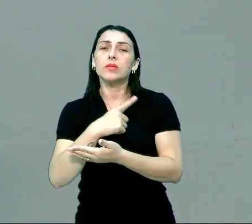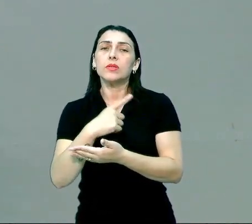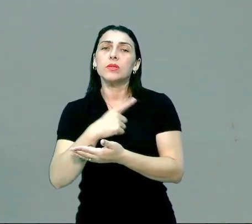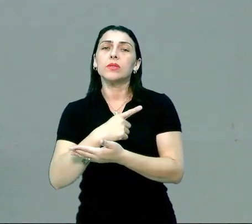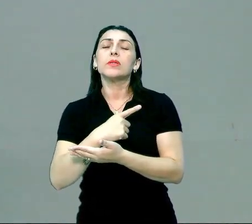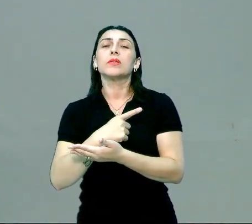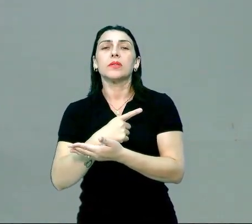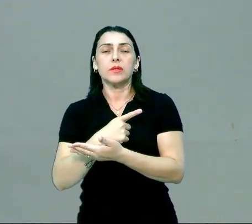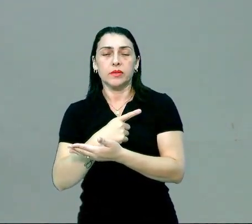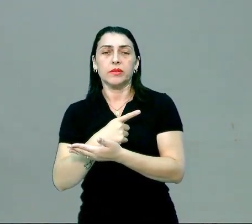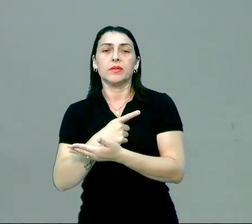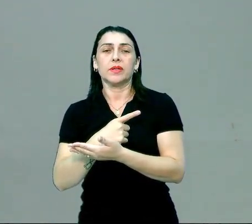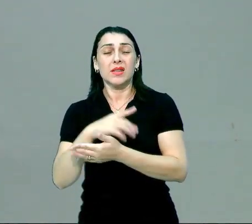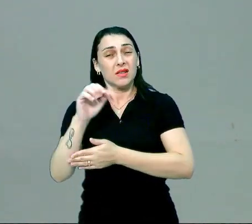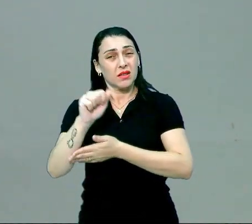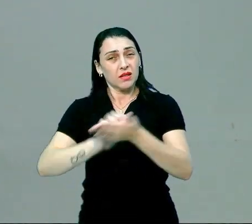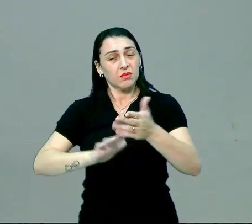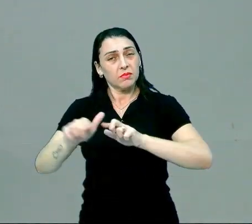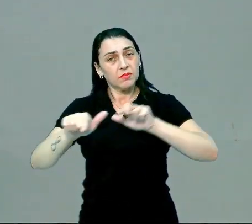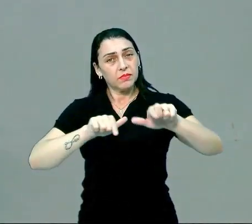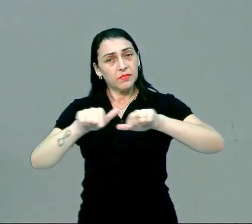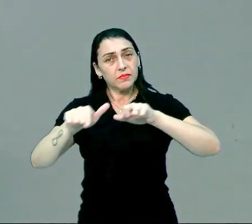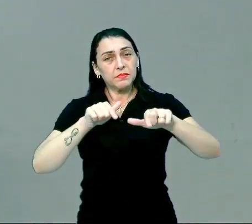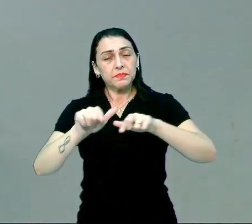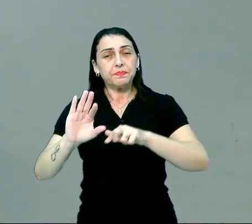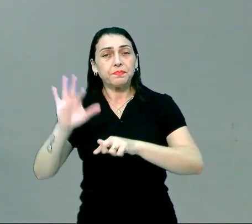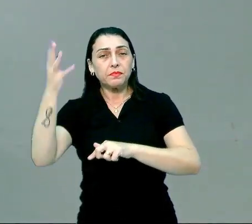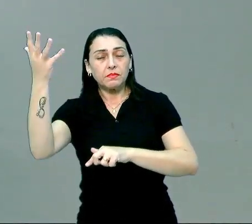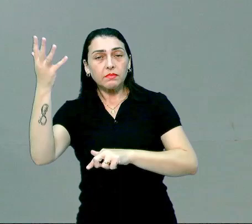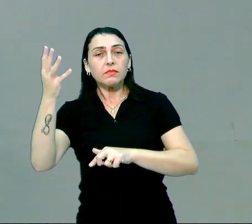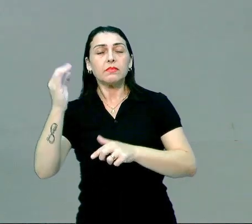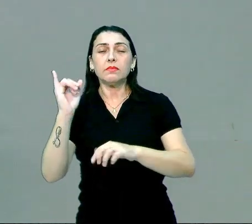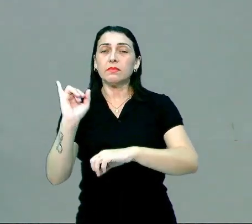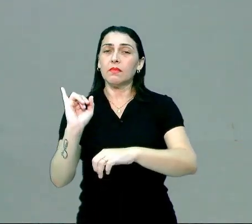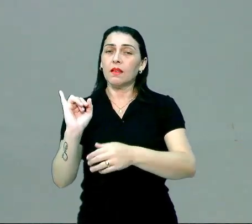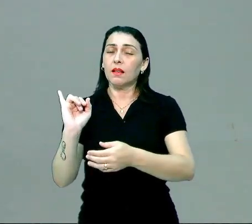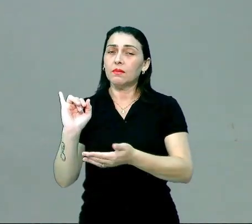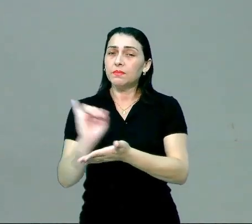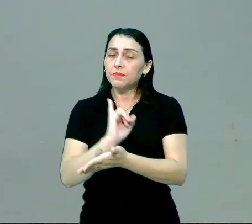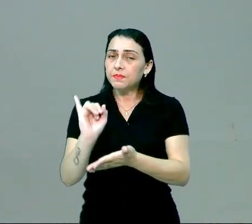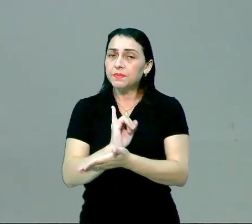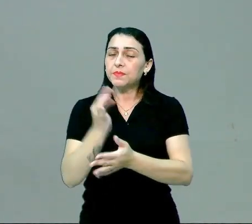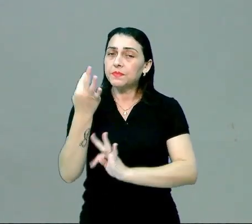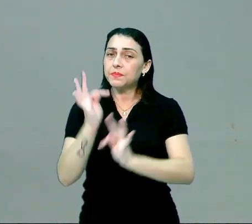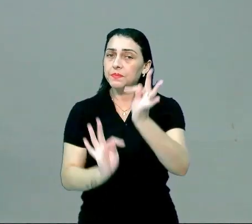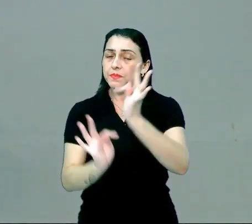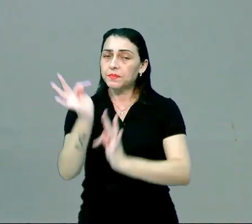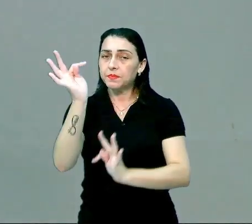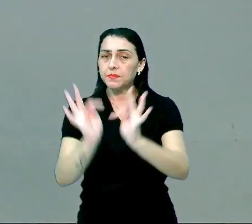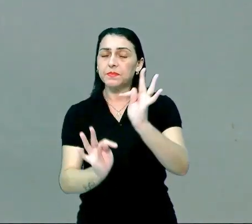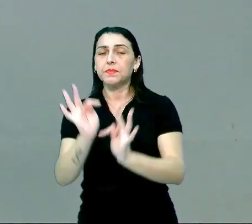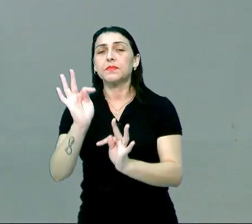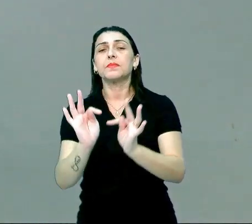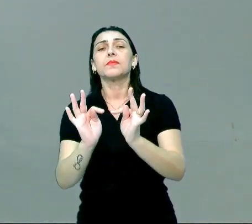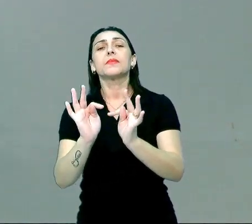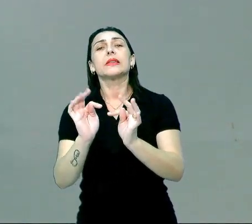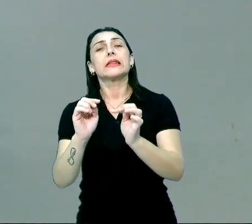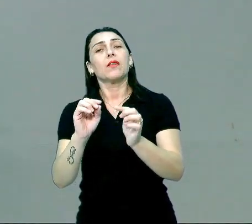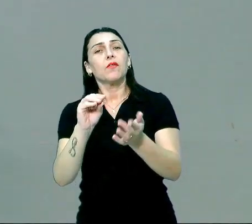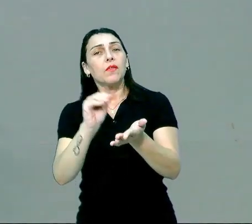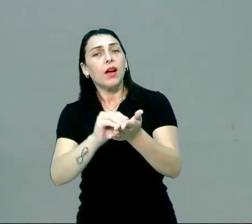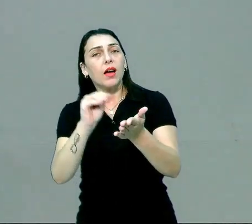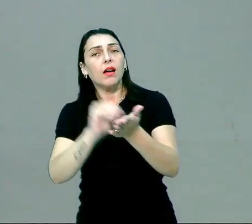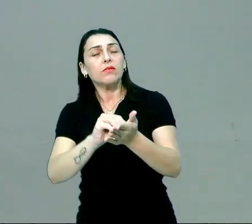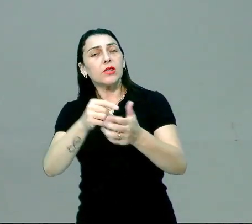nessa otimização das atividades, ocorre o investimento nas tecnologias, causando o desemprego